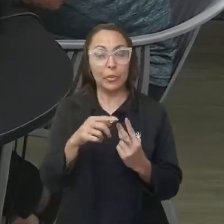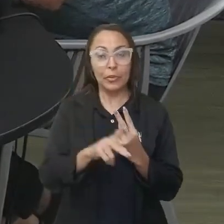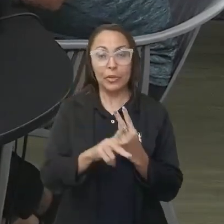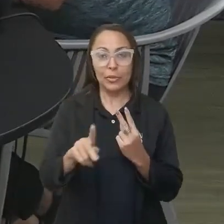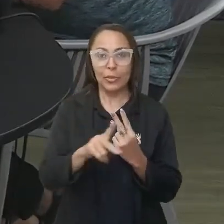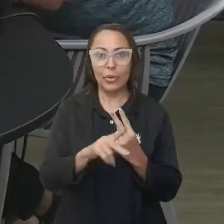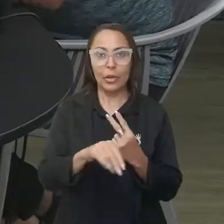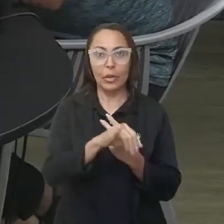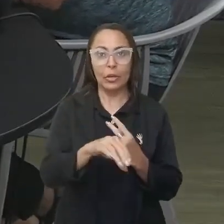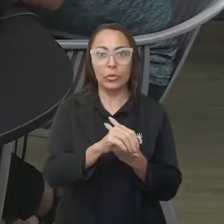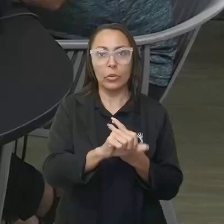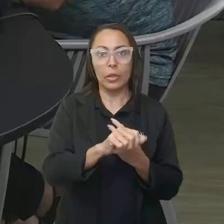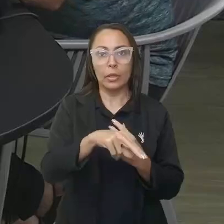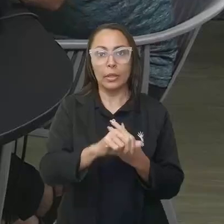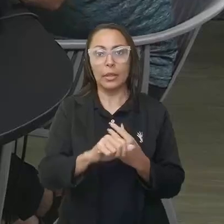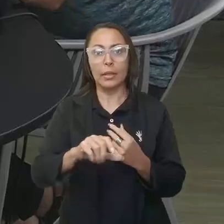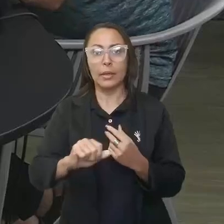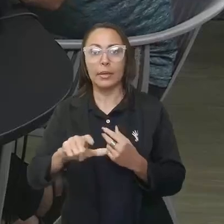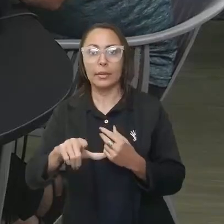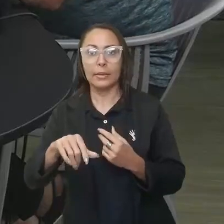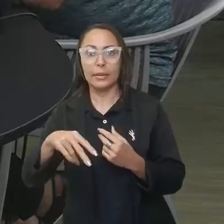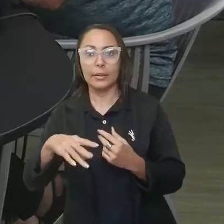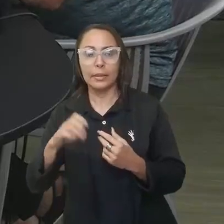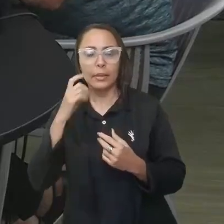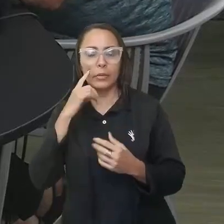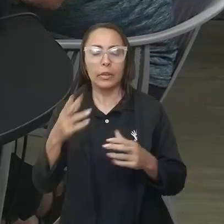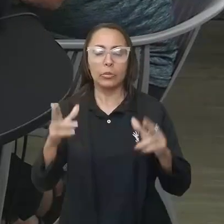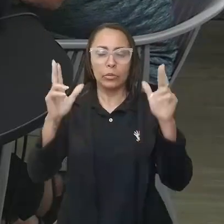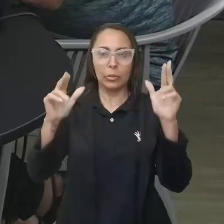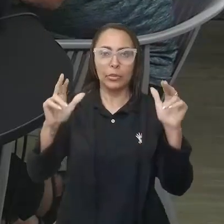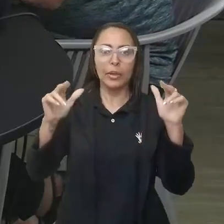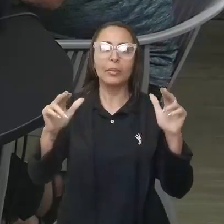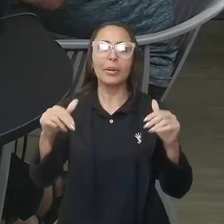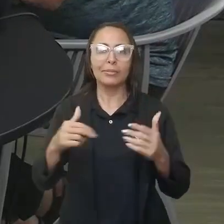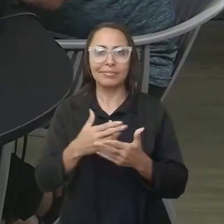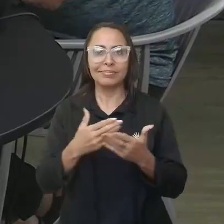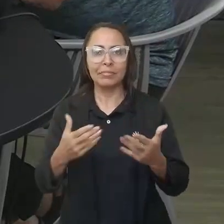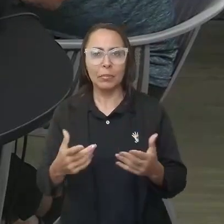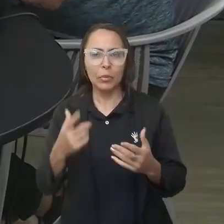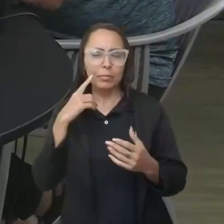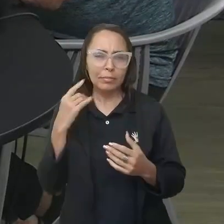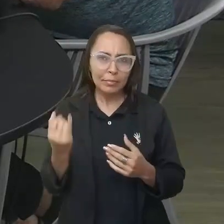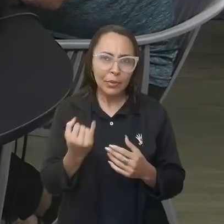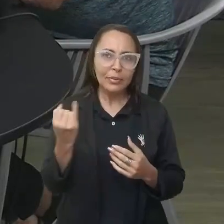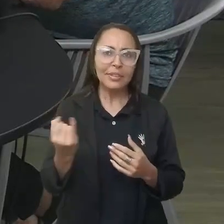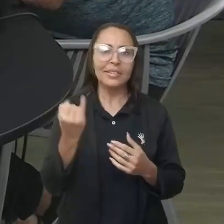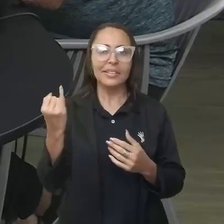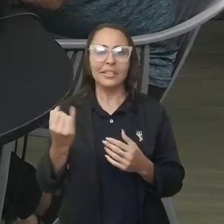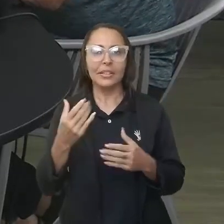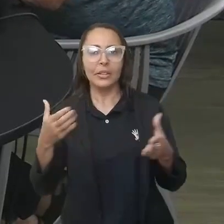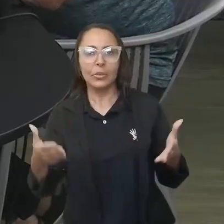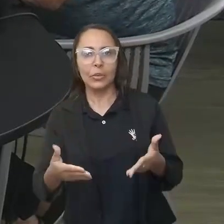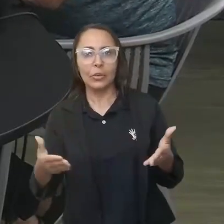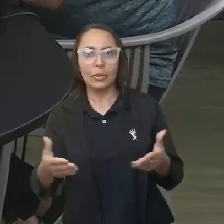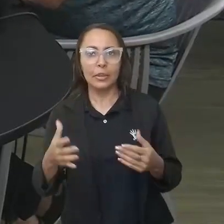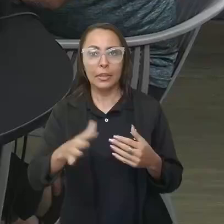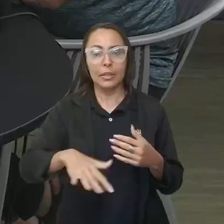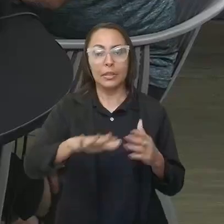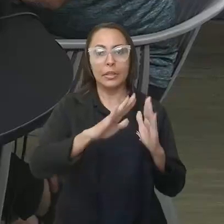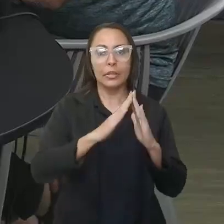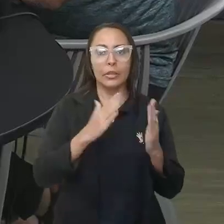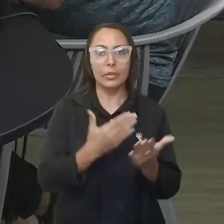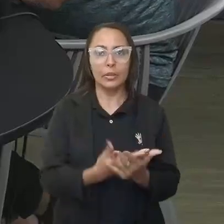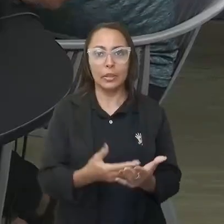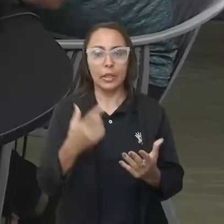professora Joana, professora Aline, né, falando sobre um tema muito pertinente, muito atual dentro das nossas escolas, sobre